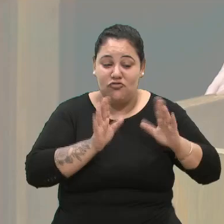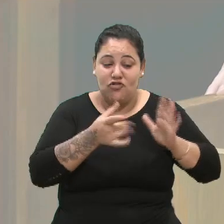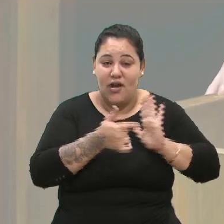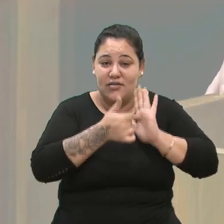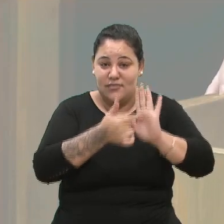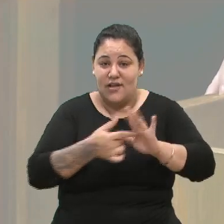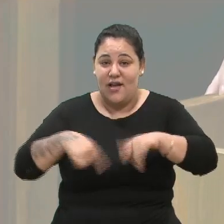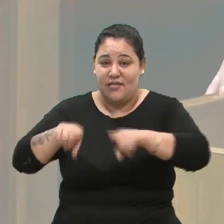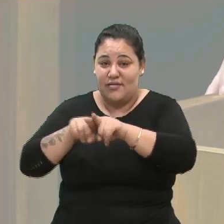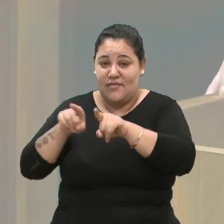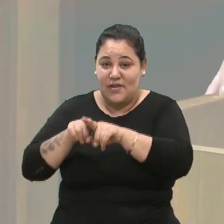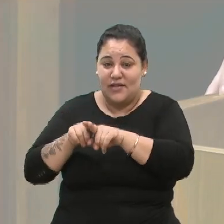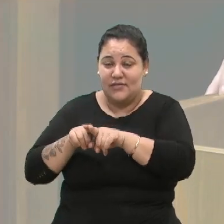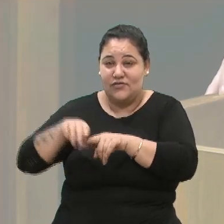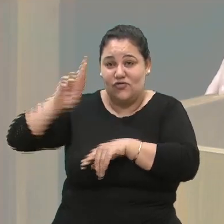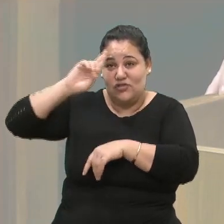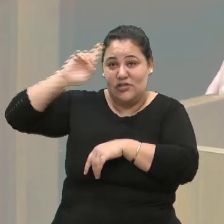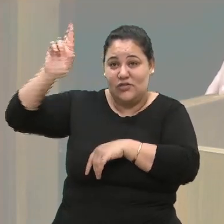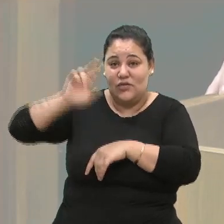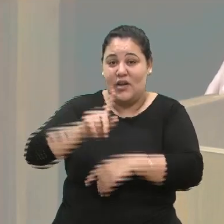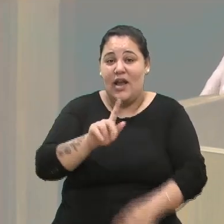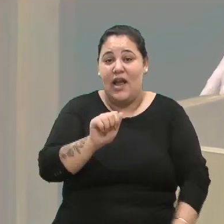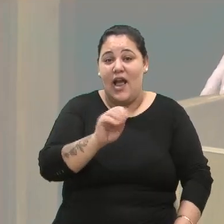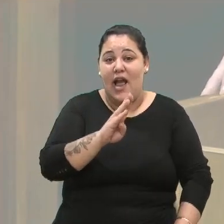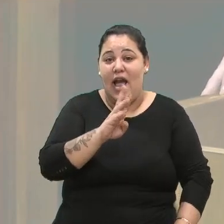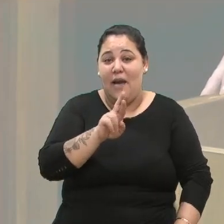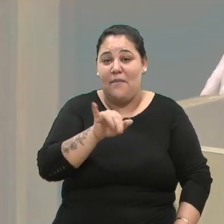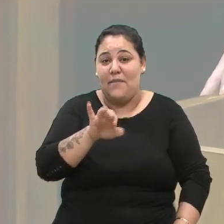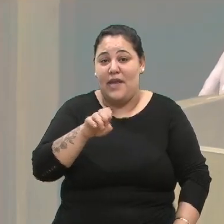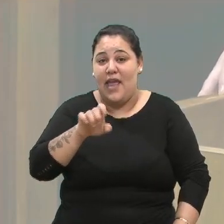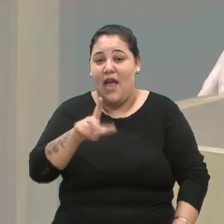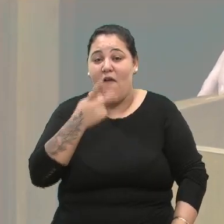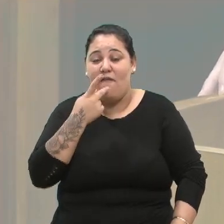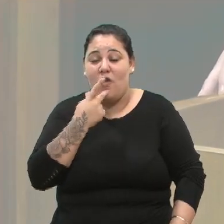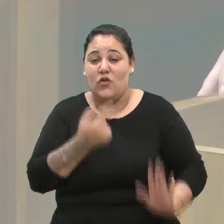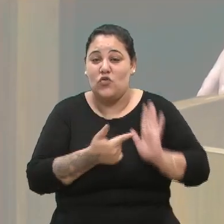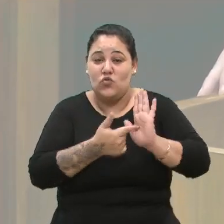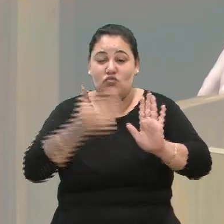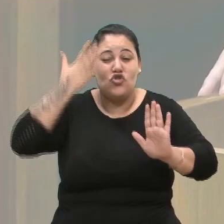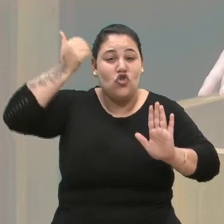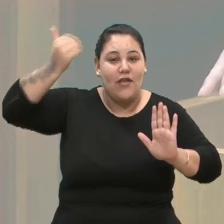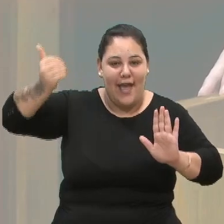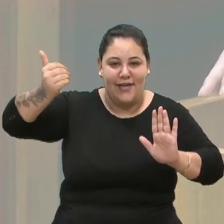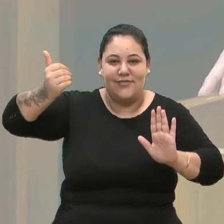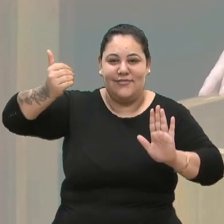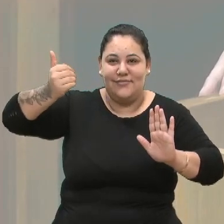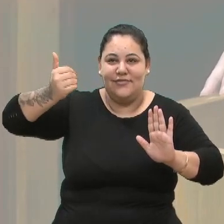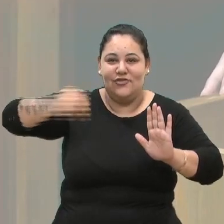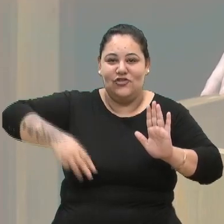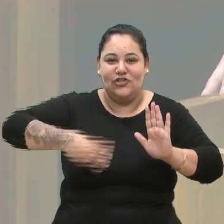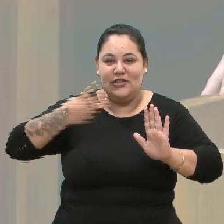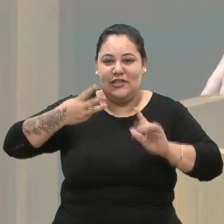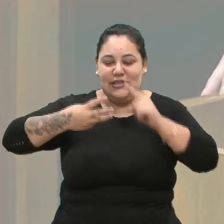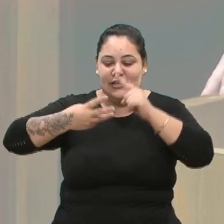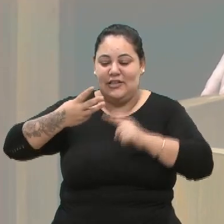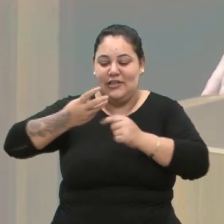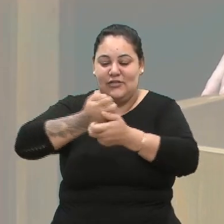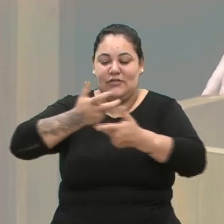financeiro Gabriel Ribeiro Ramos, ele diz que o sucesso na execução de 3 diretrizes